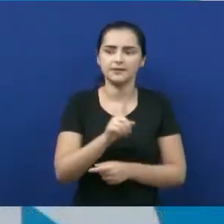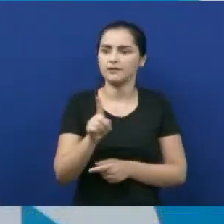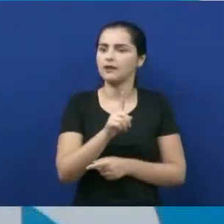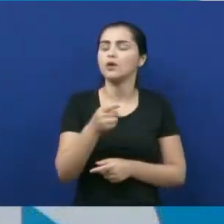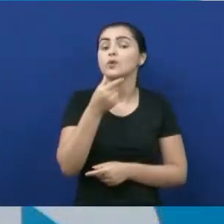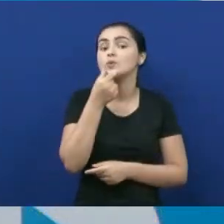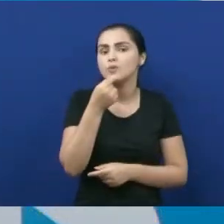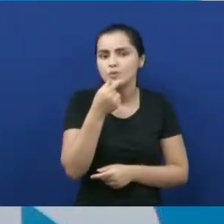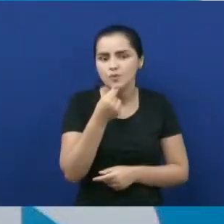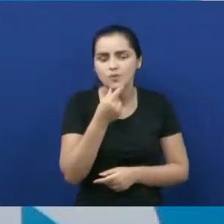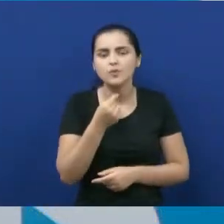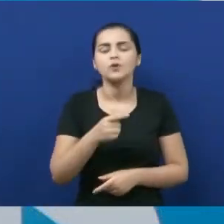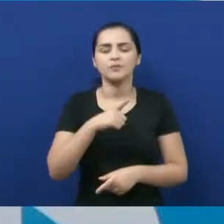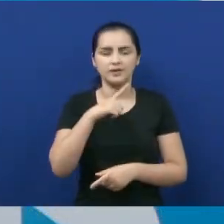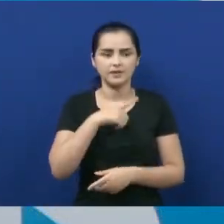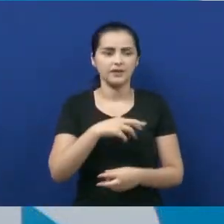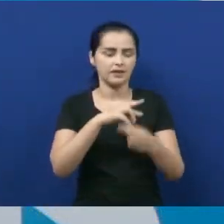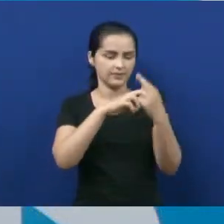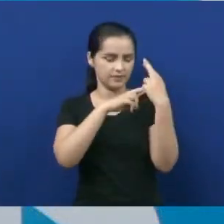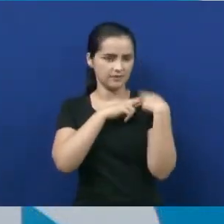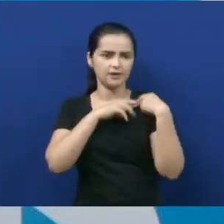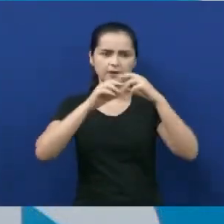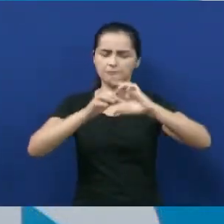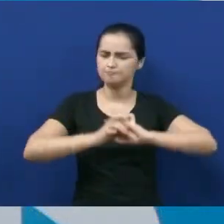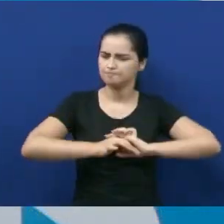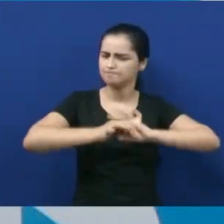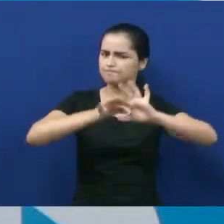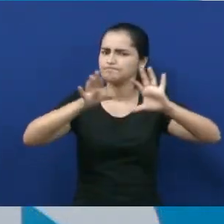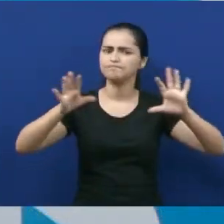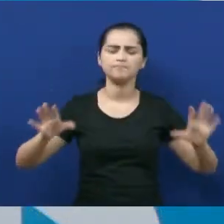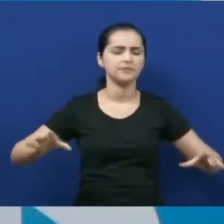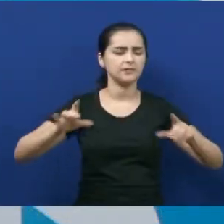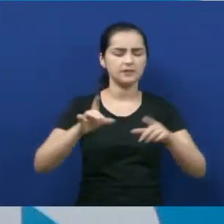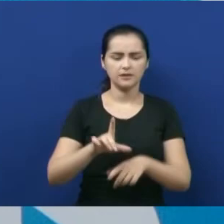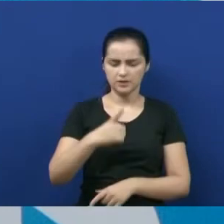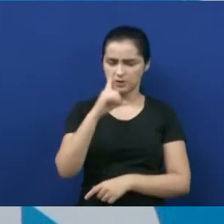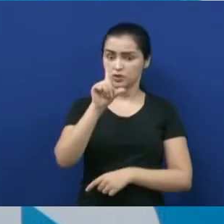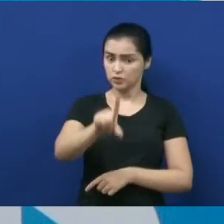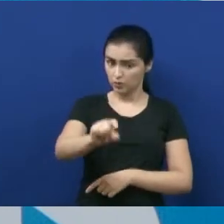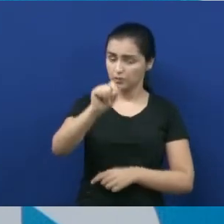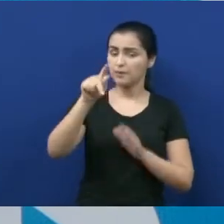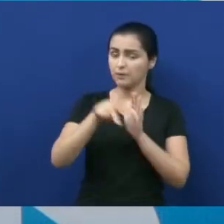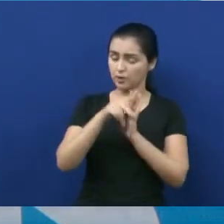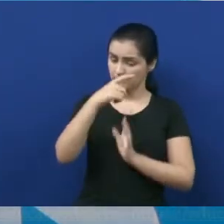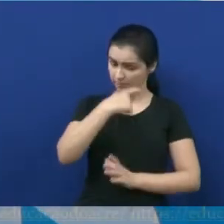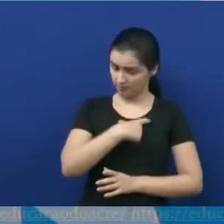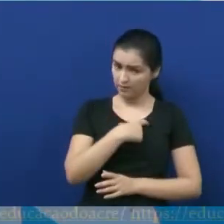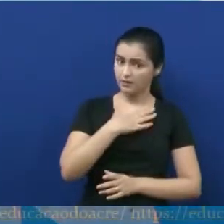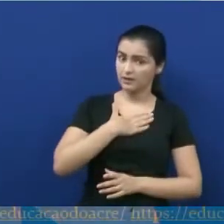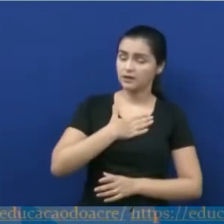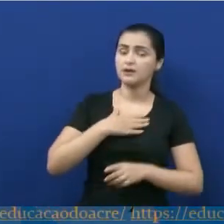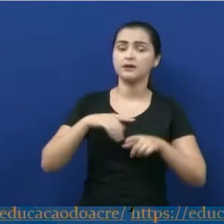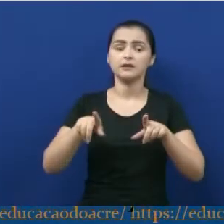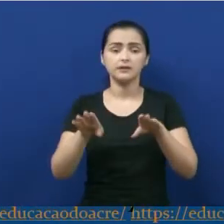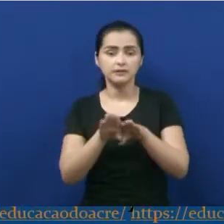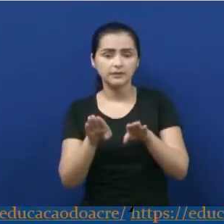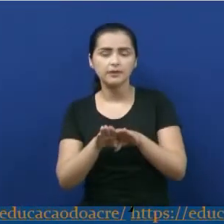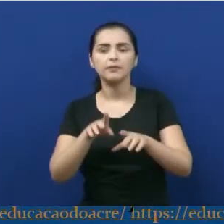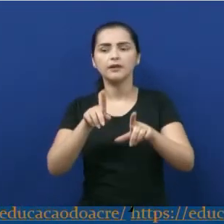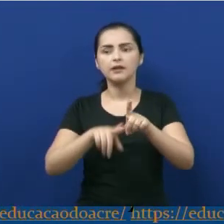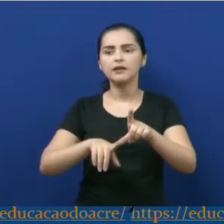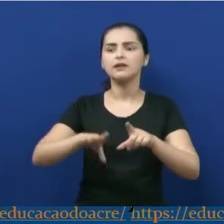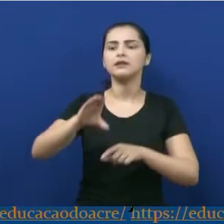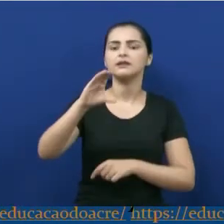responsabilidades ilimitadas com relação a ele e com relação ao homem ao outro né então a letra certa essa que está